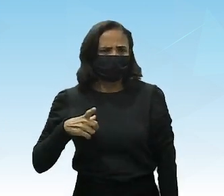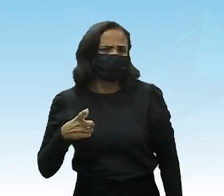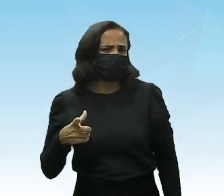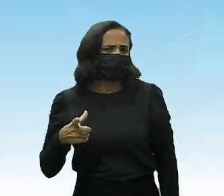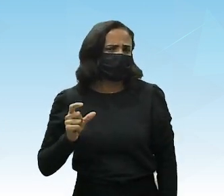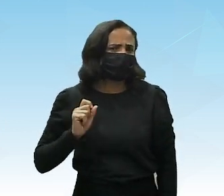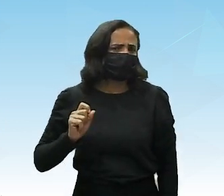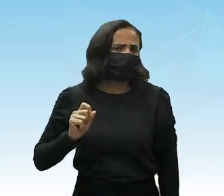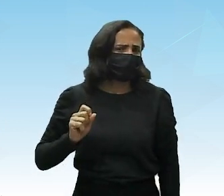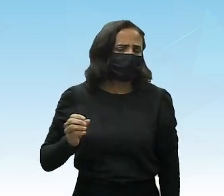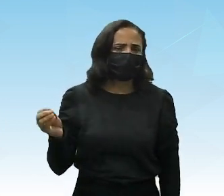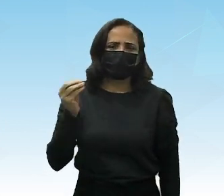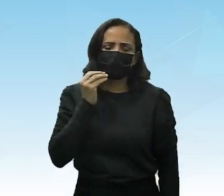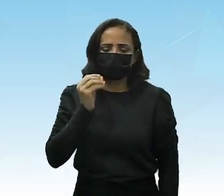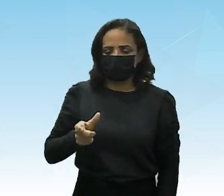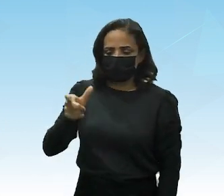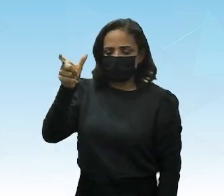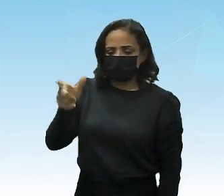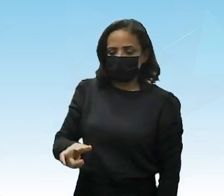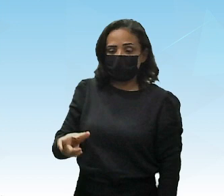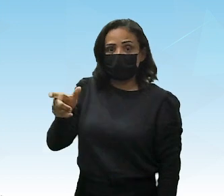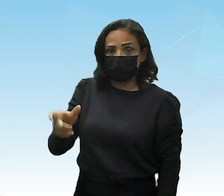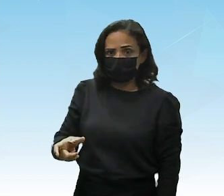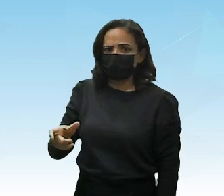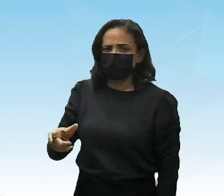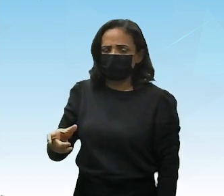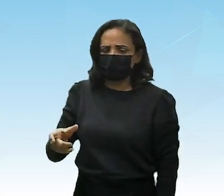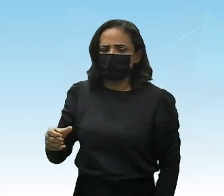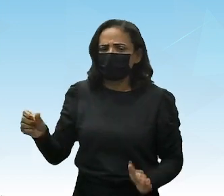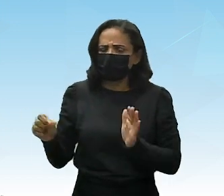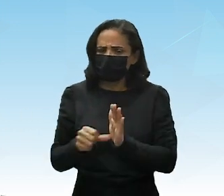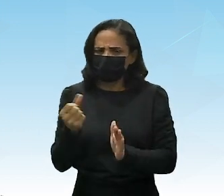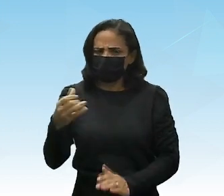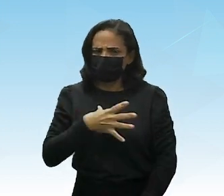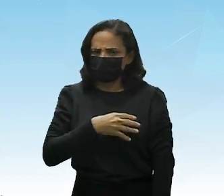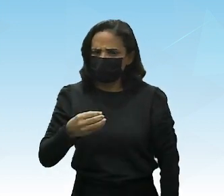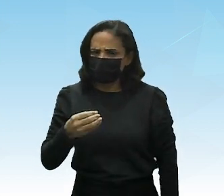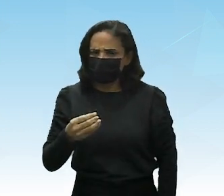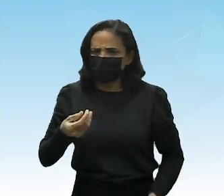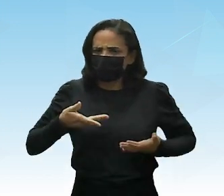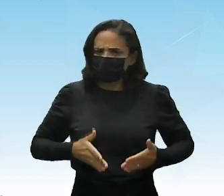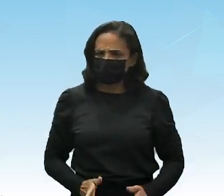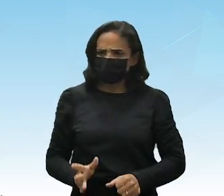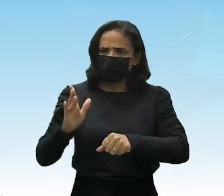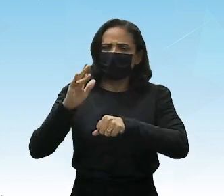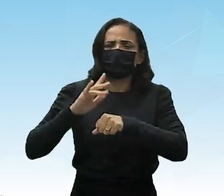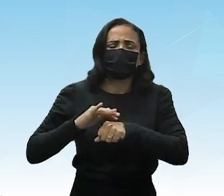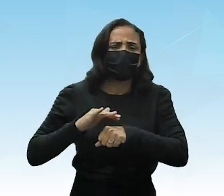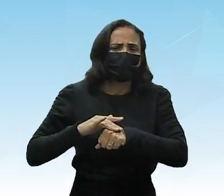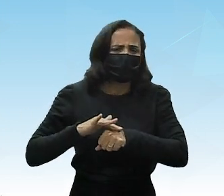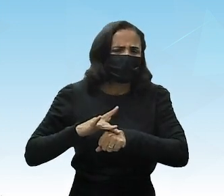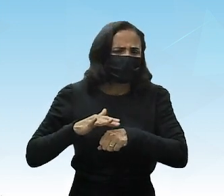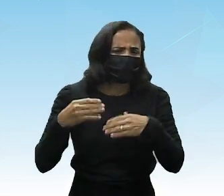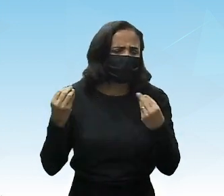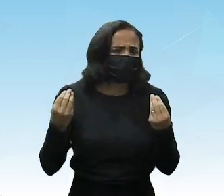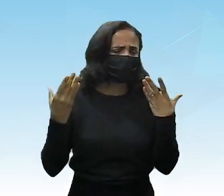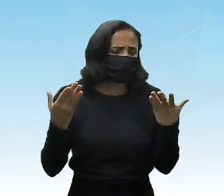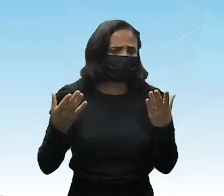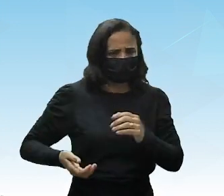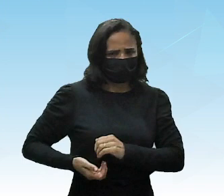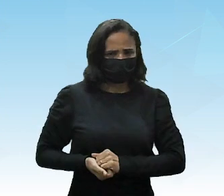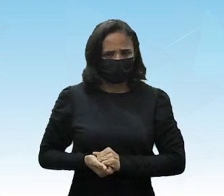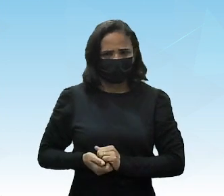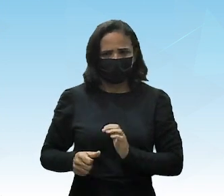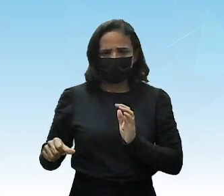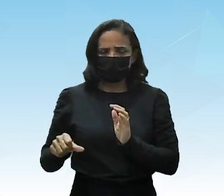do primeiro filho diferente já ser doente? Tem. Você tem uma chance do primeiro filho já ser doente. E essa chance do primeiro filho